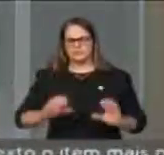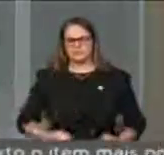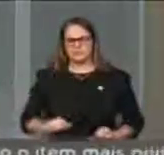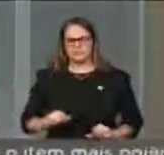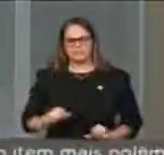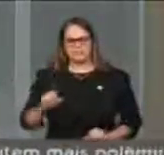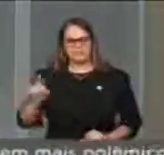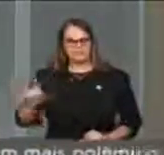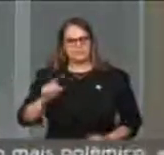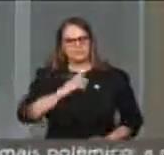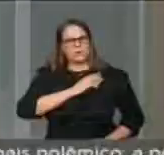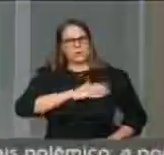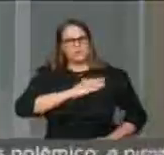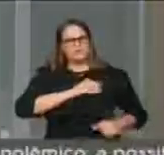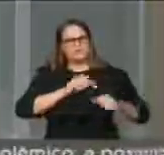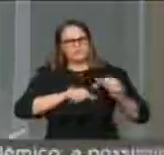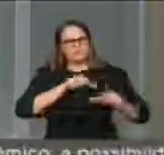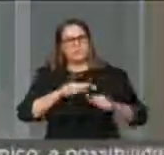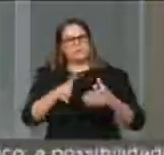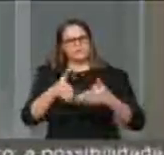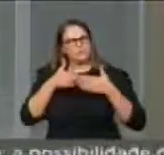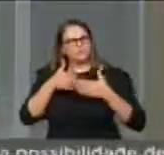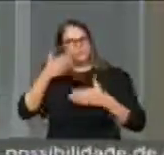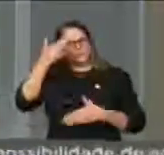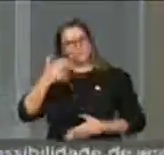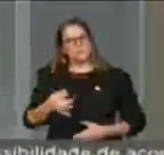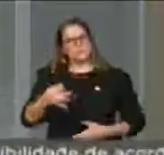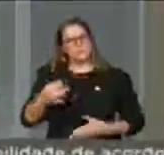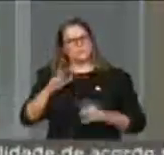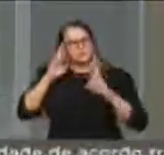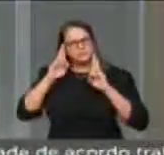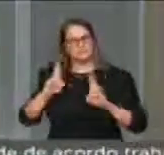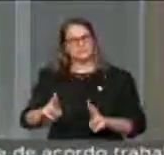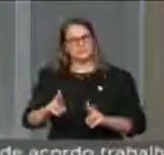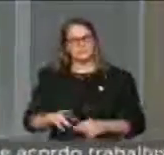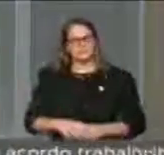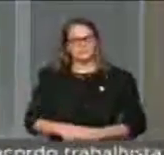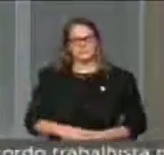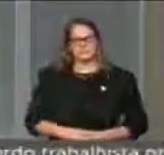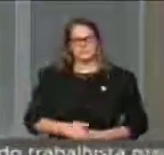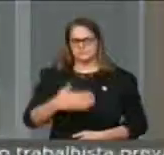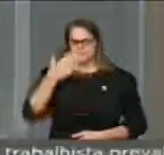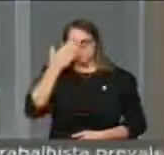Tenha isso no seu coração, entenda, respeite e dê a eles a solução devida. Muito obrigado, presidente.